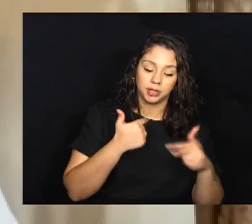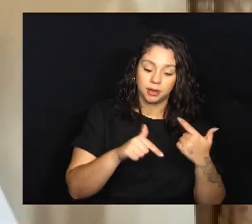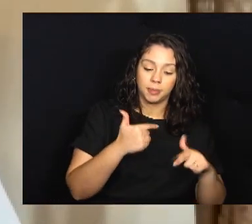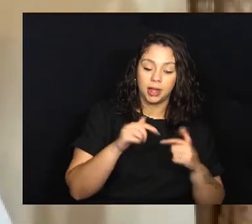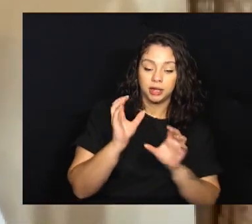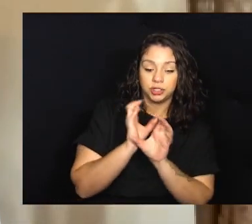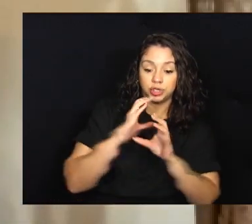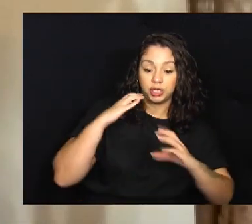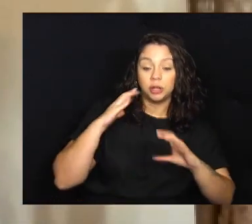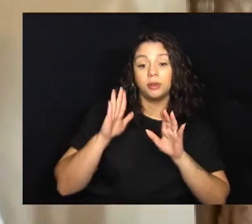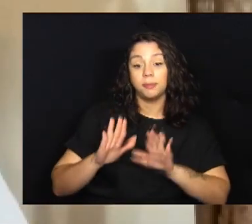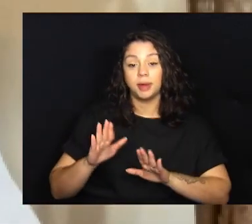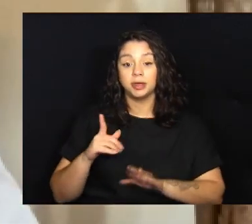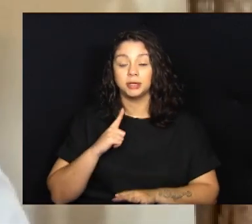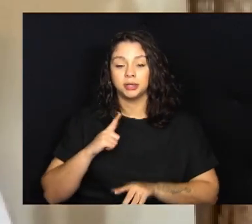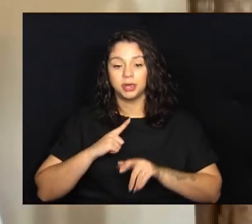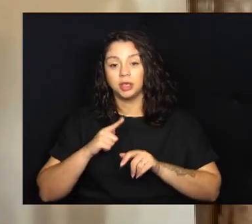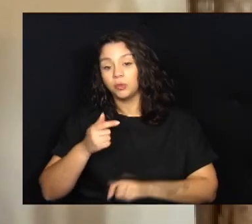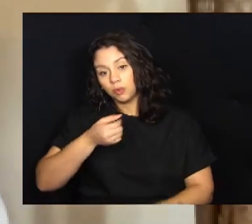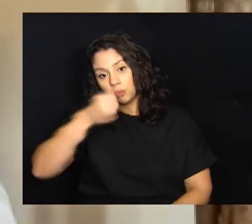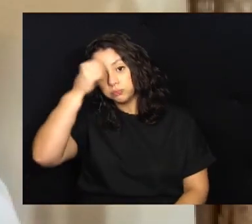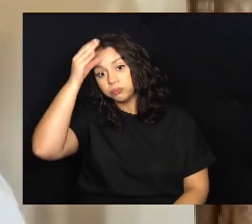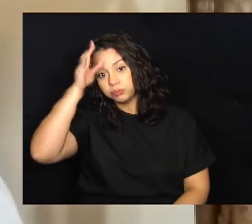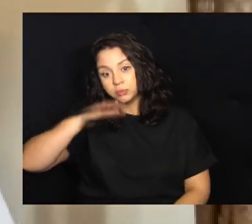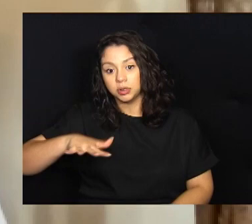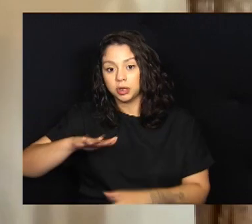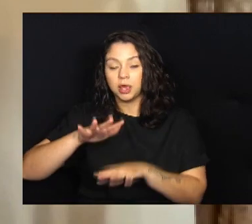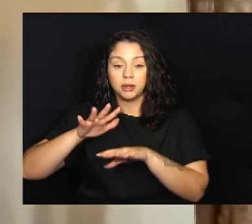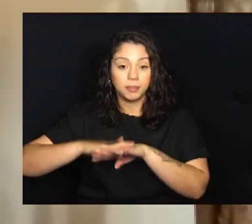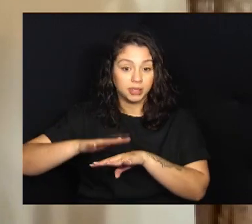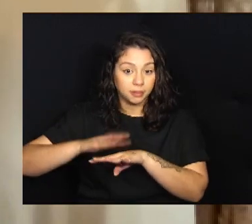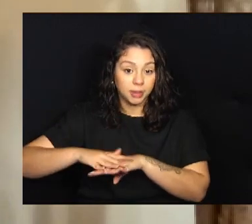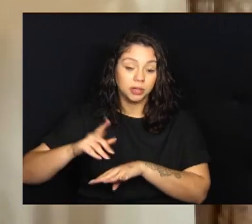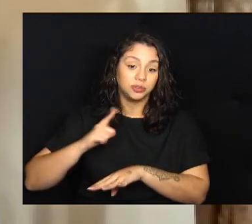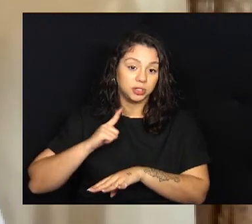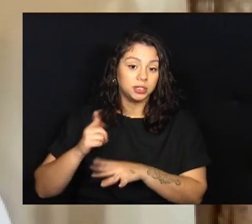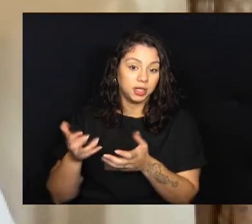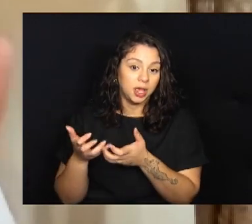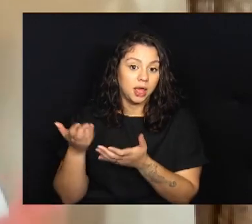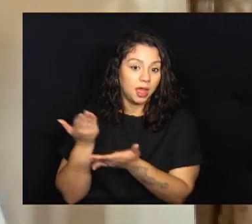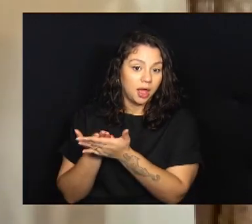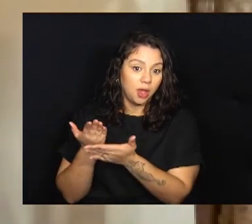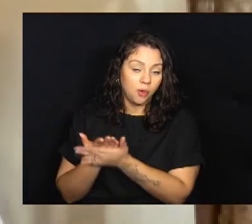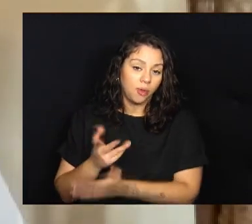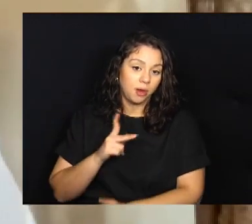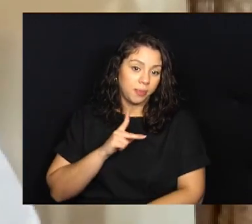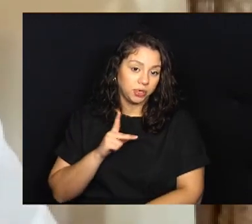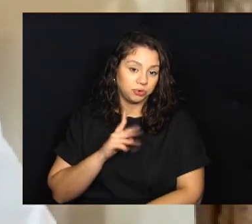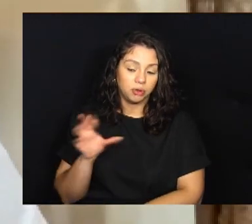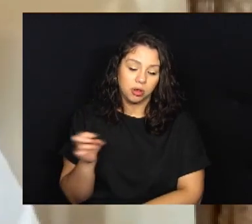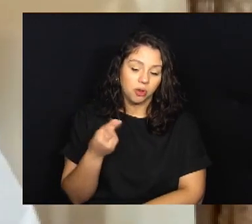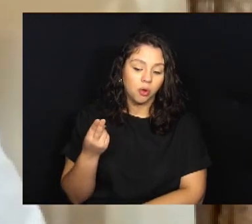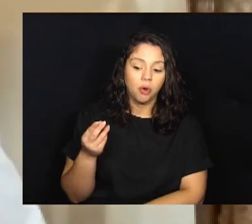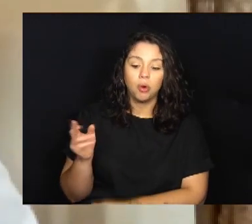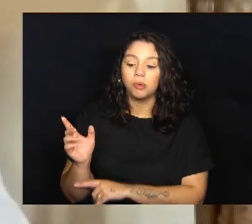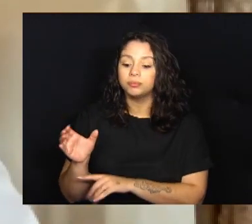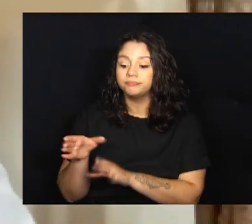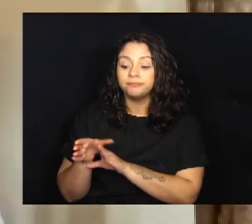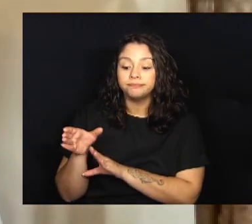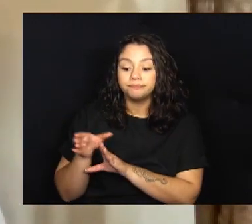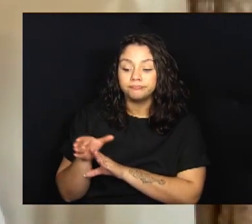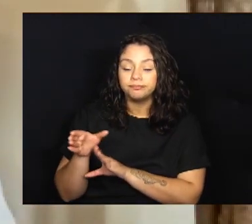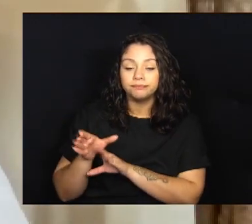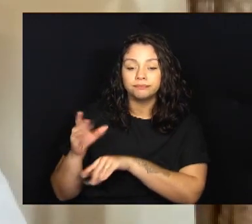engenheiro, mas você tem um vasto conhecimento em matemática e você poderia dar uma aula particular ou fazer uma consultoria para uma empresa.